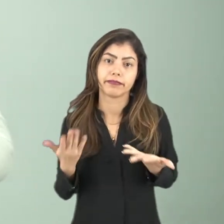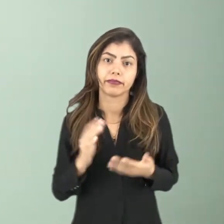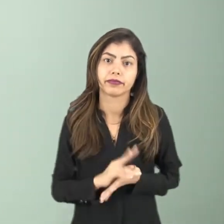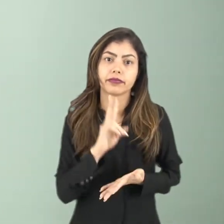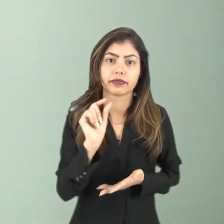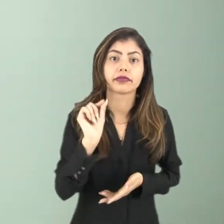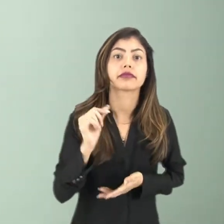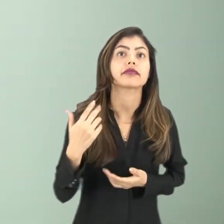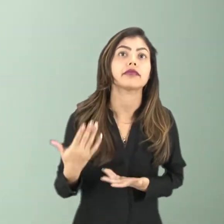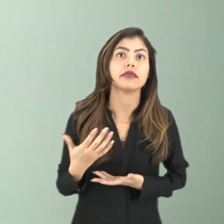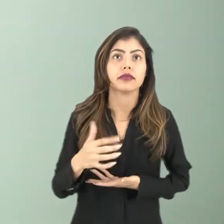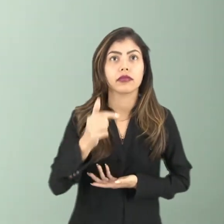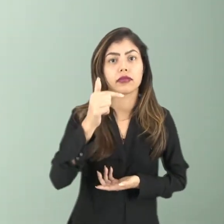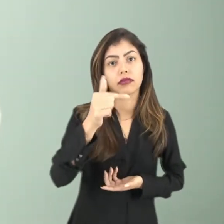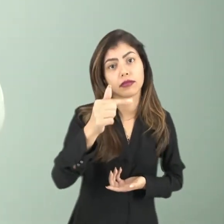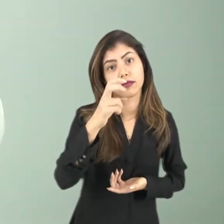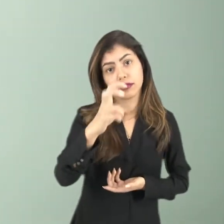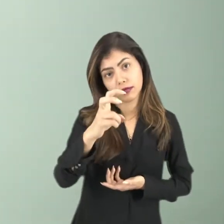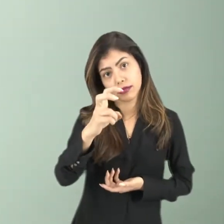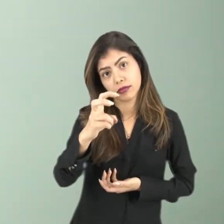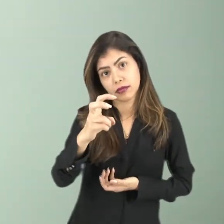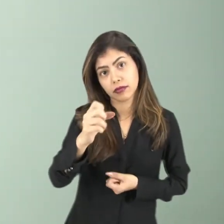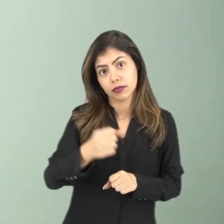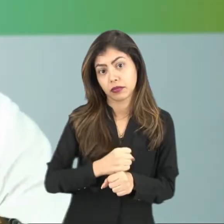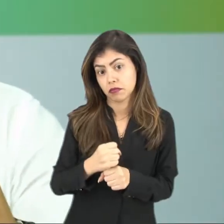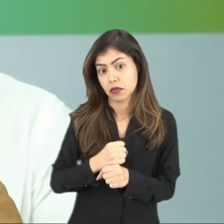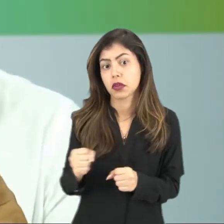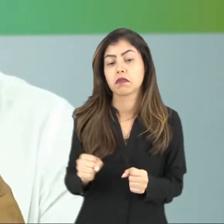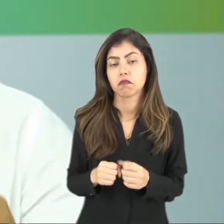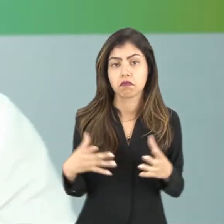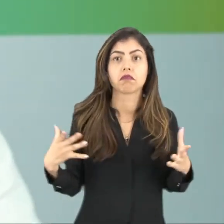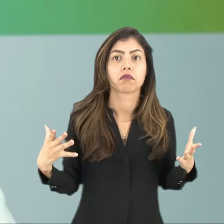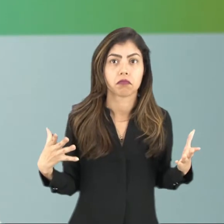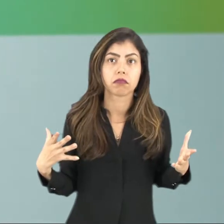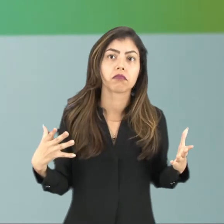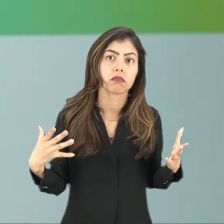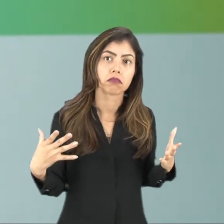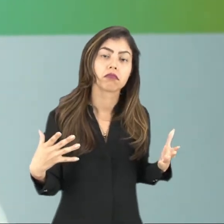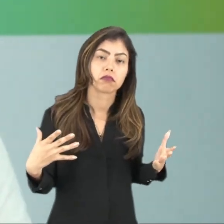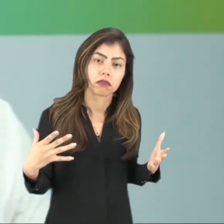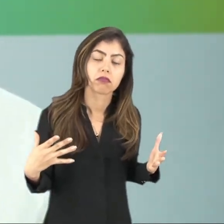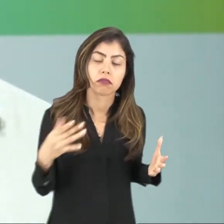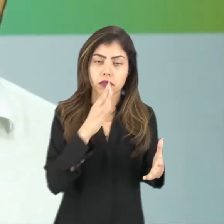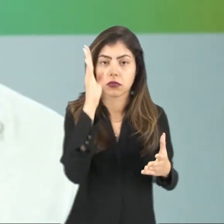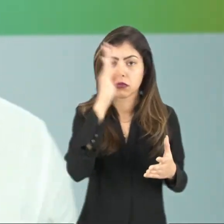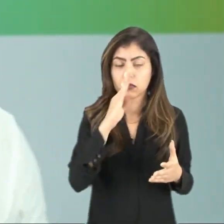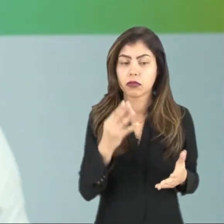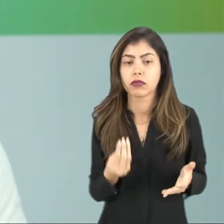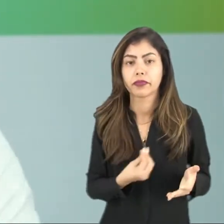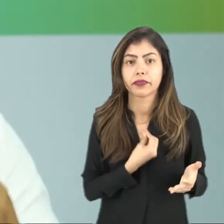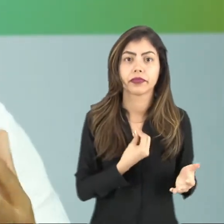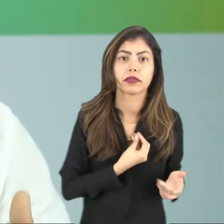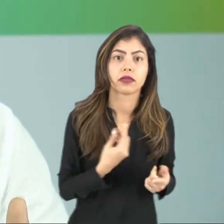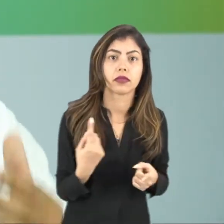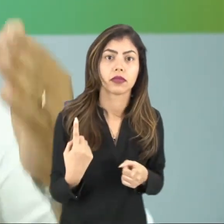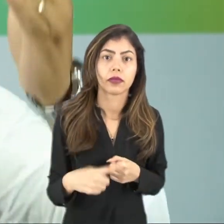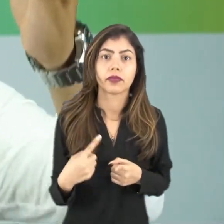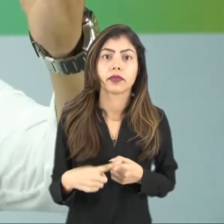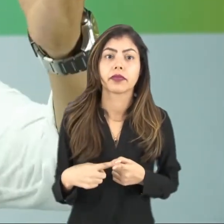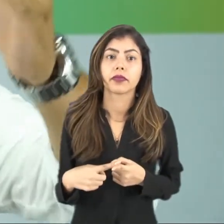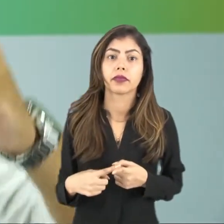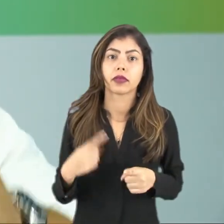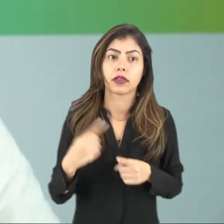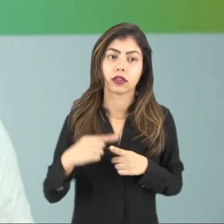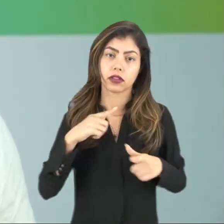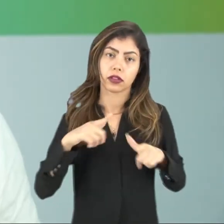vida, pessoal, a gente vai ter aí já em torno de 75 anos. Isso é interessante, o Brasil cresceu bastante a sua expectativa de vida. Por quê? Porque